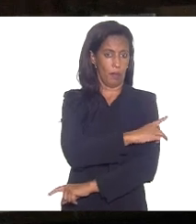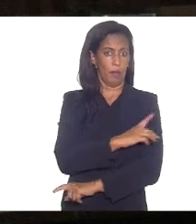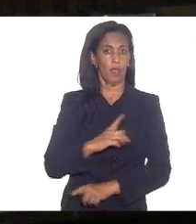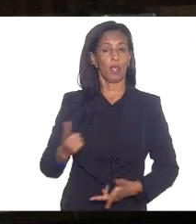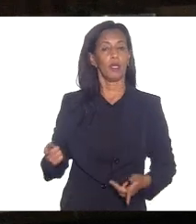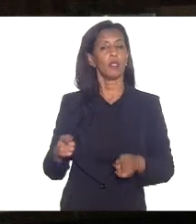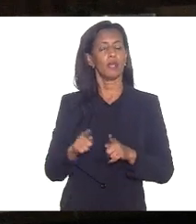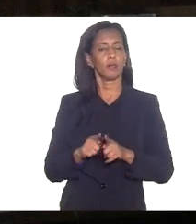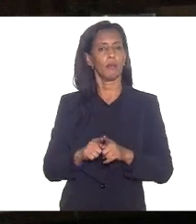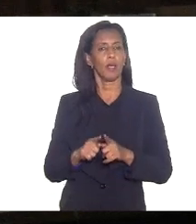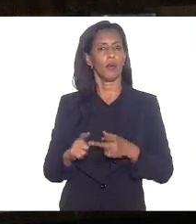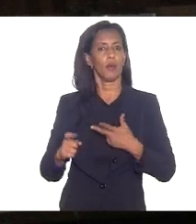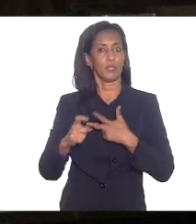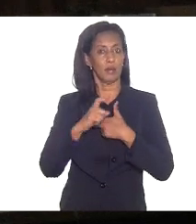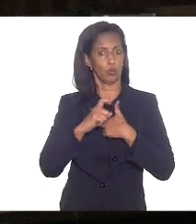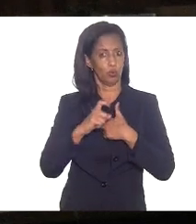Executivo,